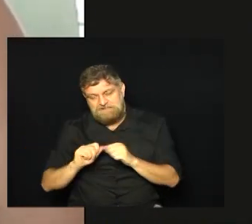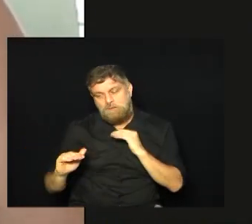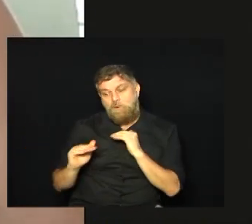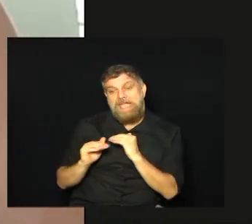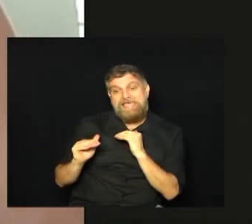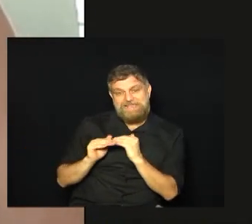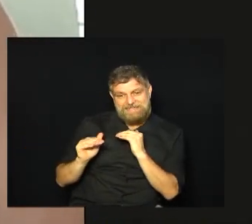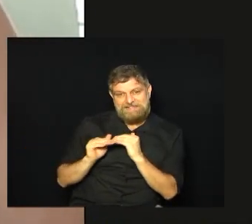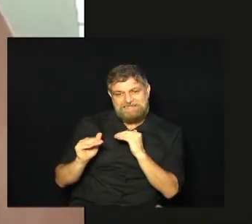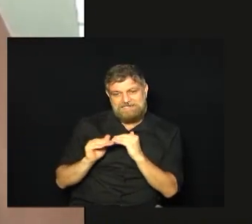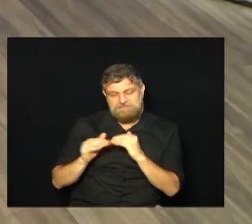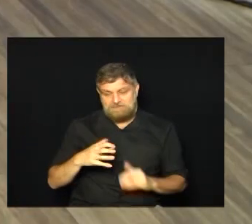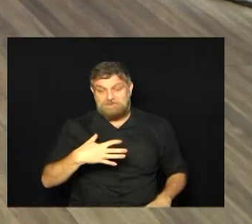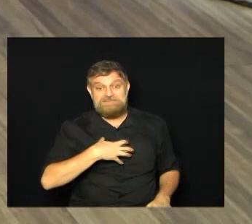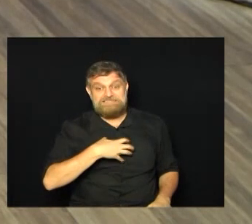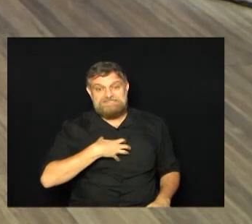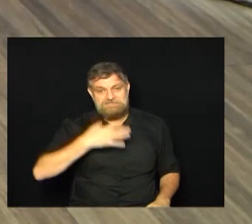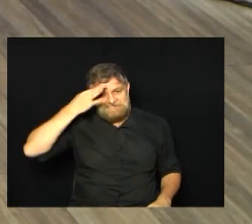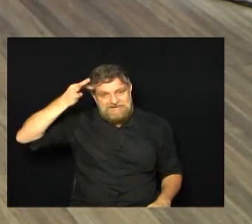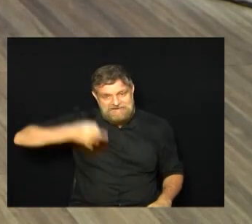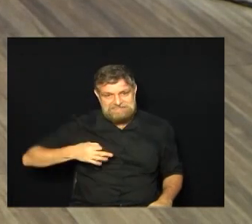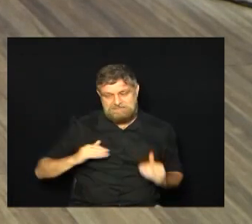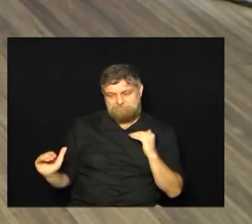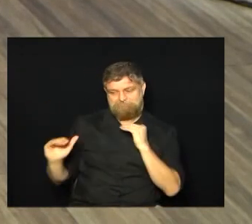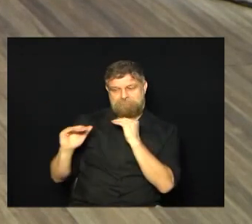então, né? Entre o sentimento e a razão ali.